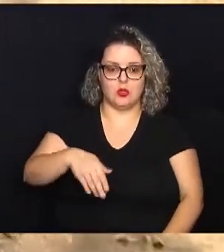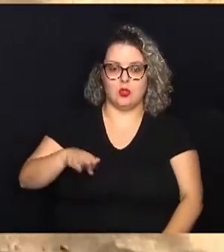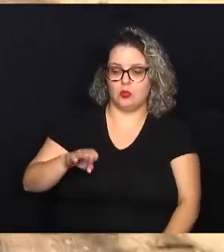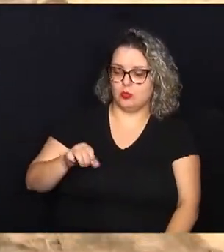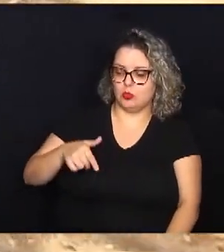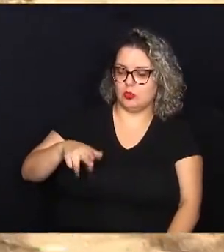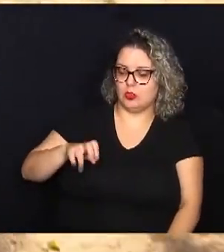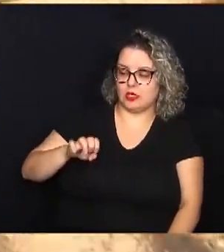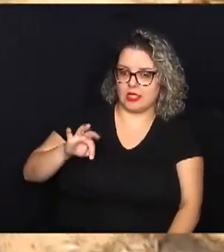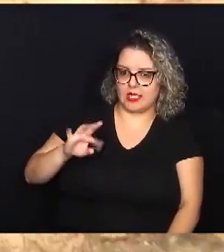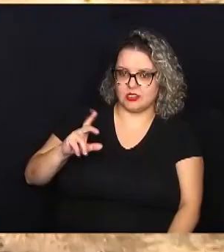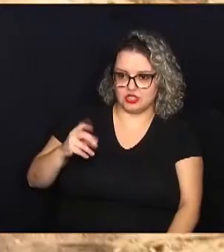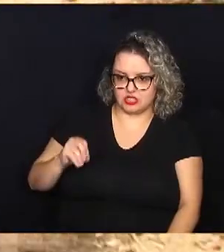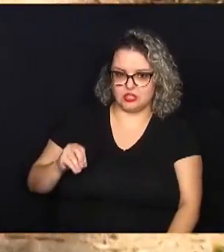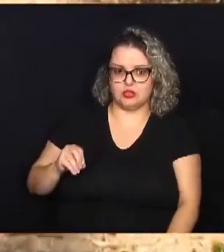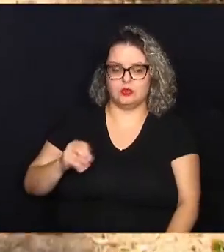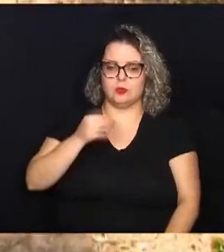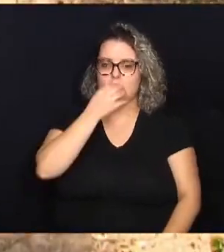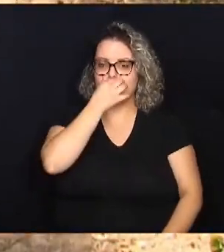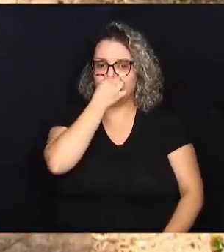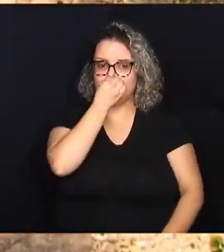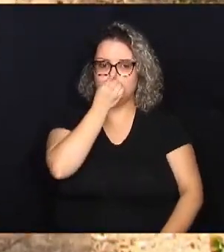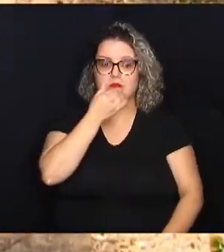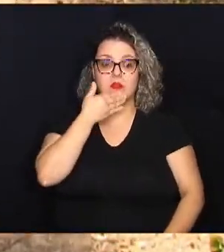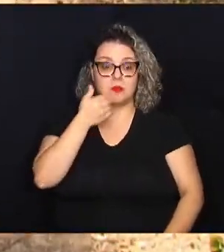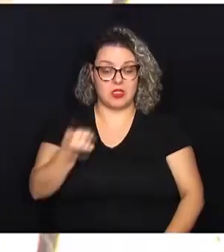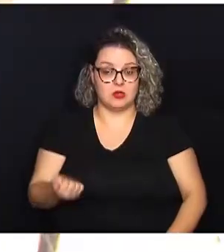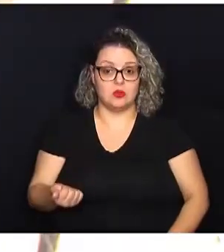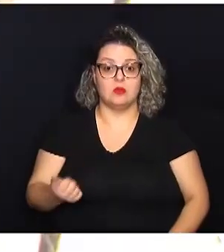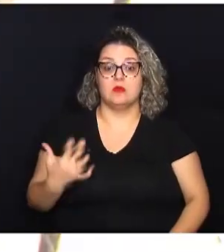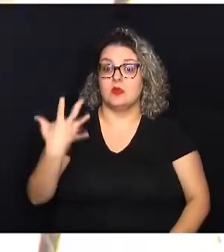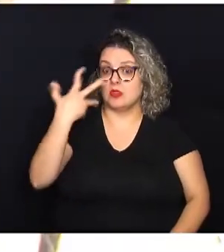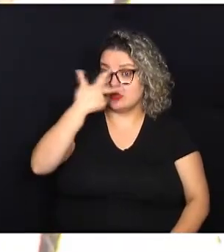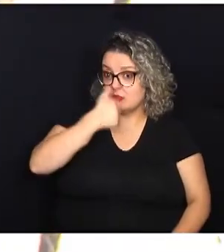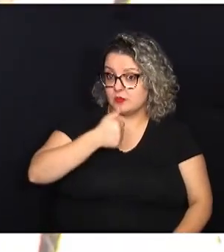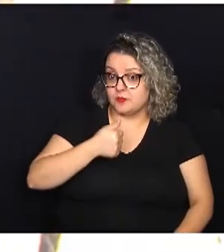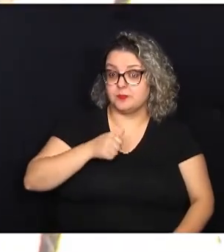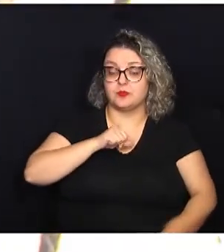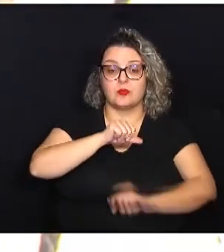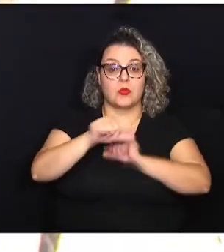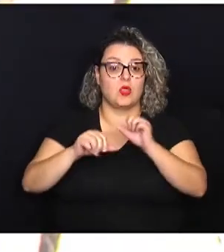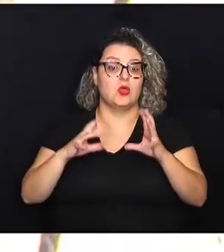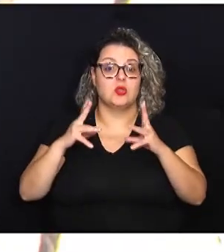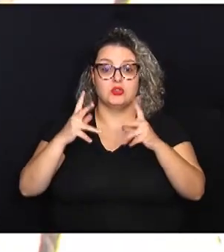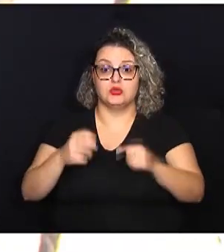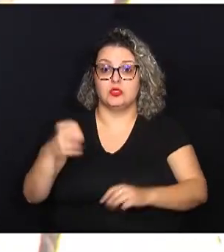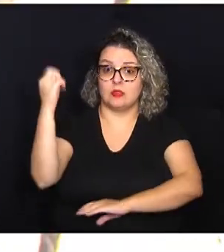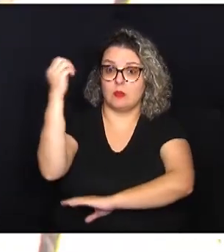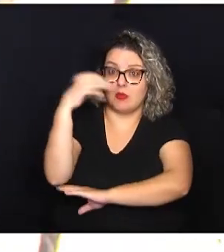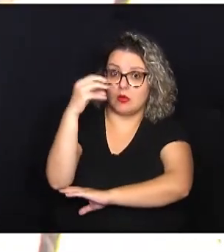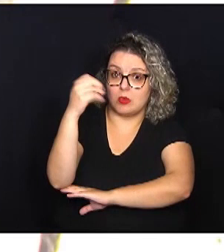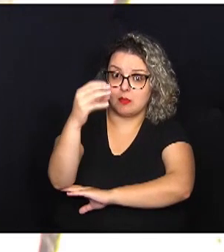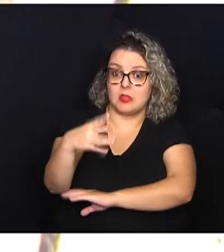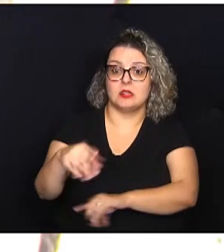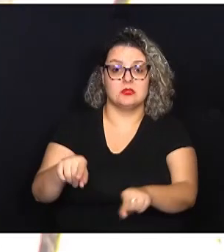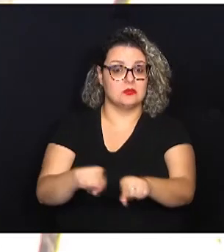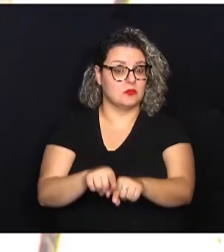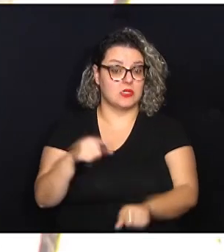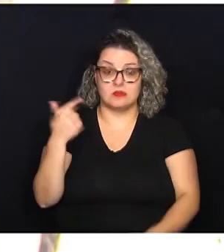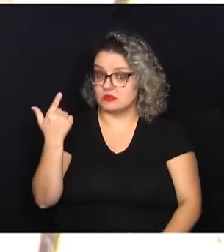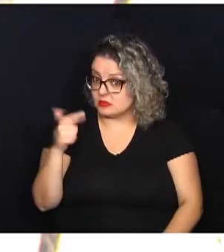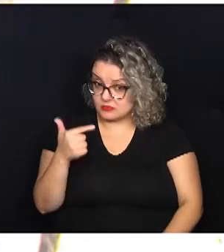com aqueles bloqueadinho Inter travado né fica melhor Ali vai ficar mais bonito trocar toda a iluminação